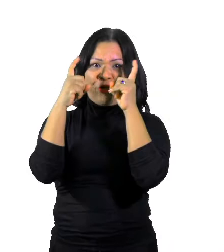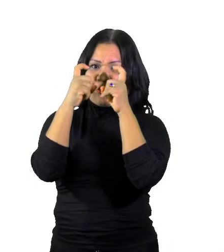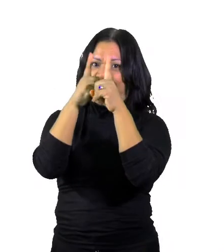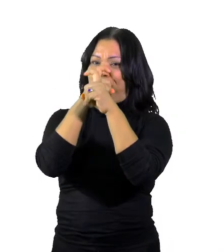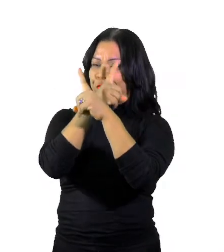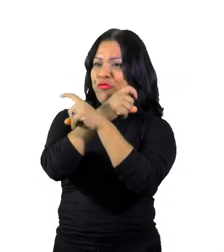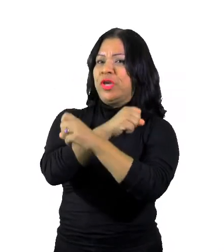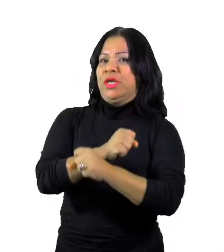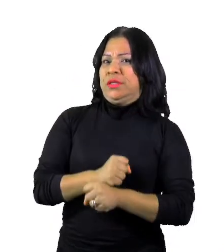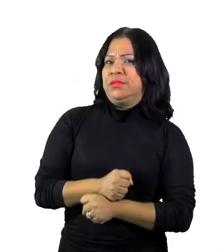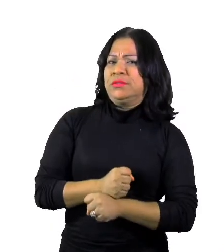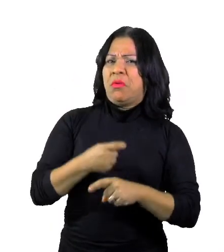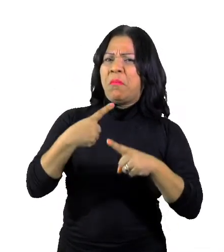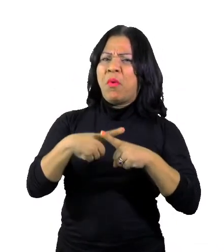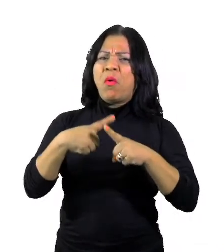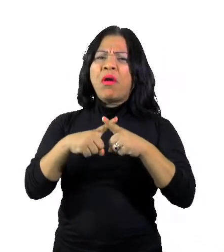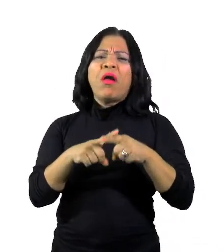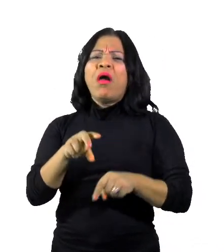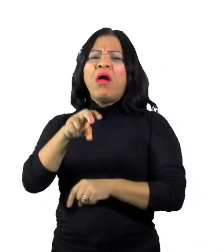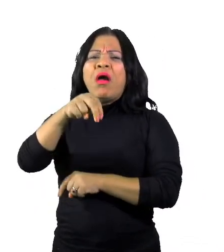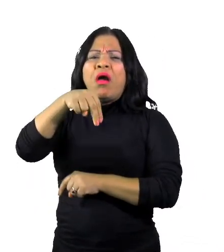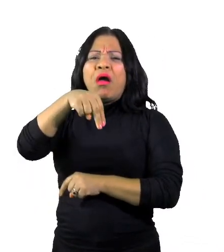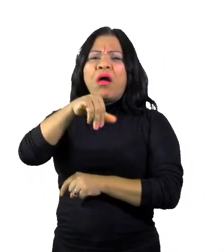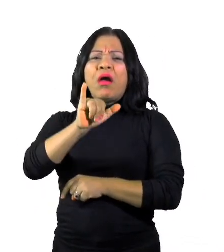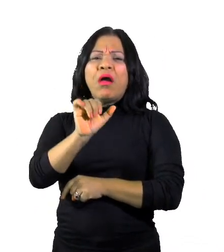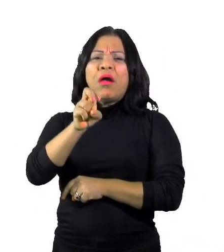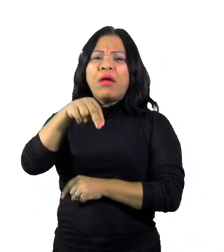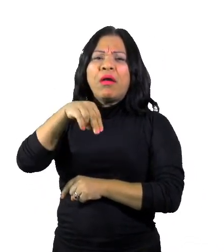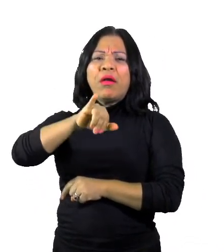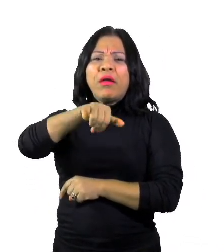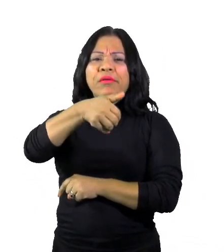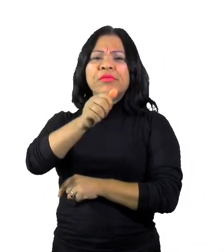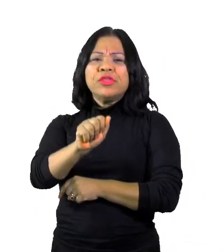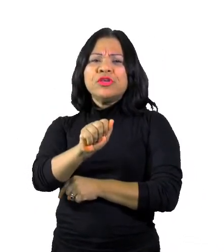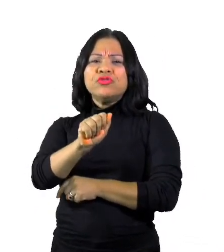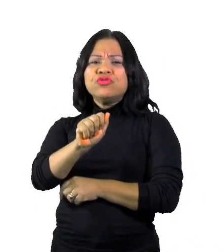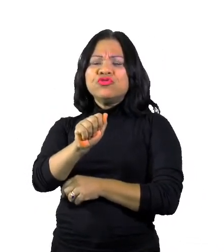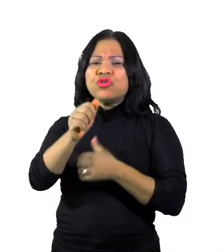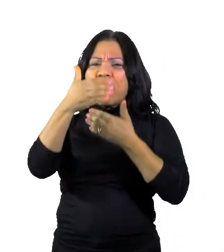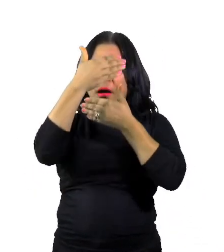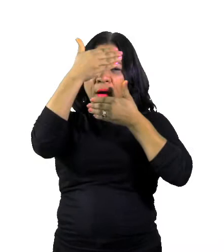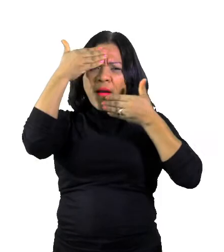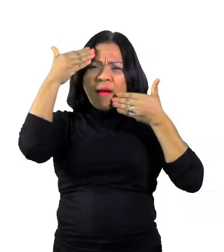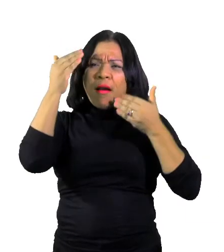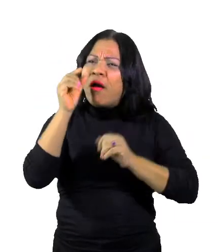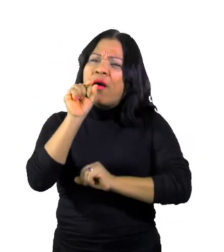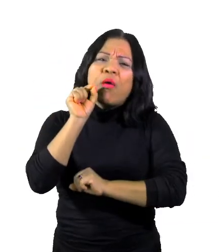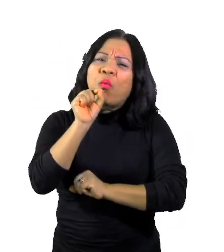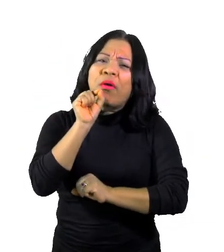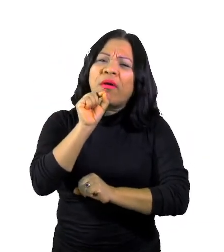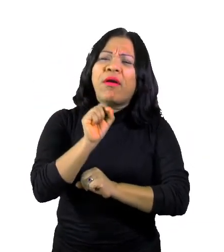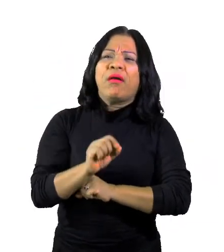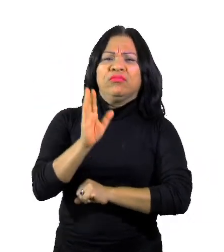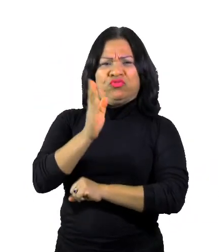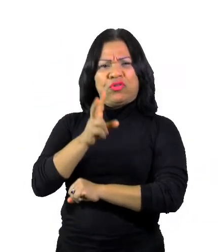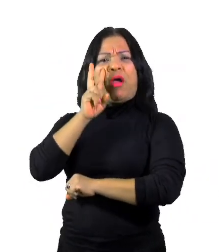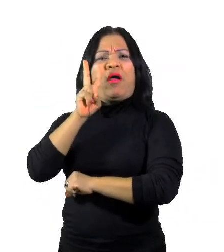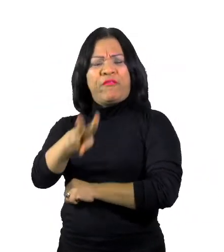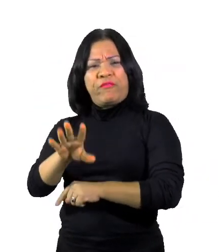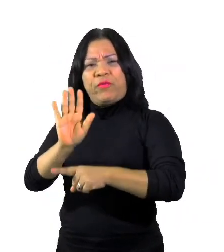que é um ninja, né? Então, para quem já leu sobre os ninjas, ouviu filmes que